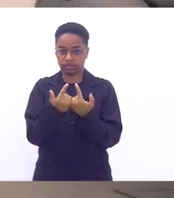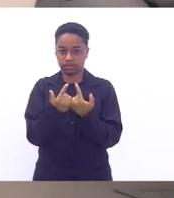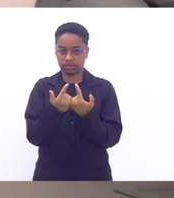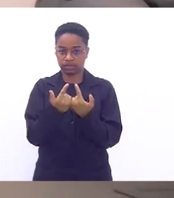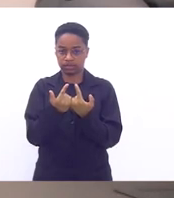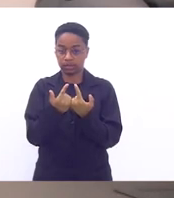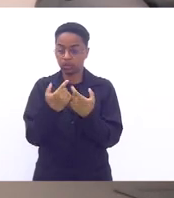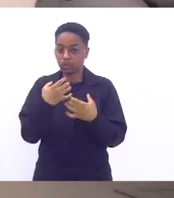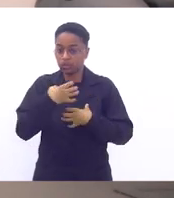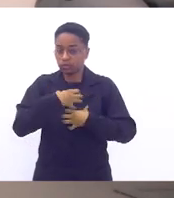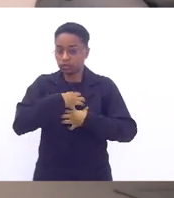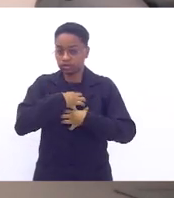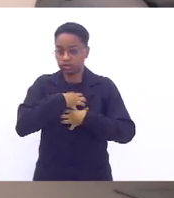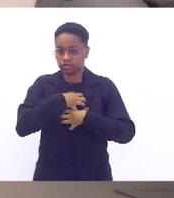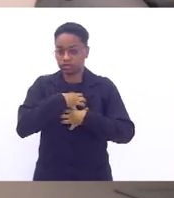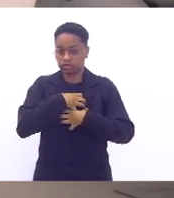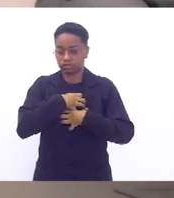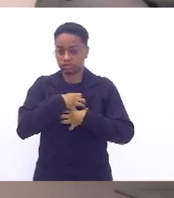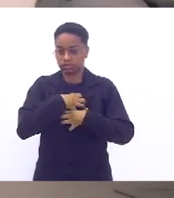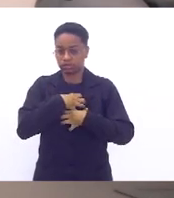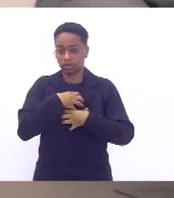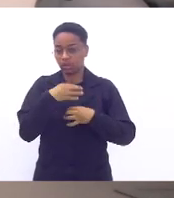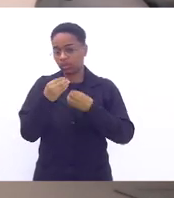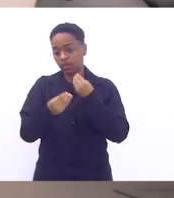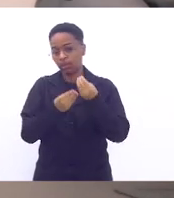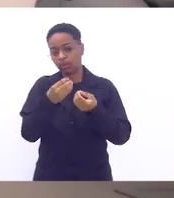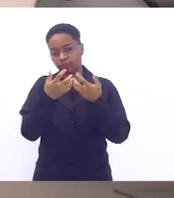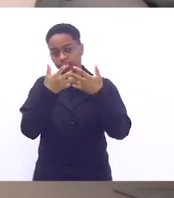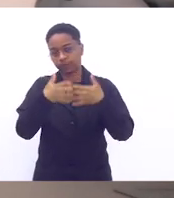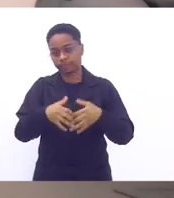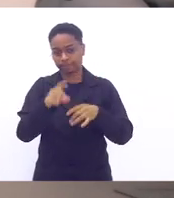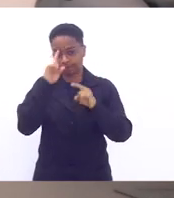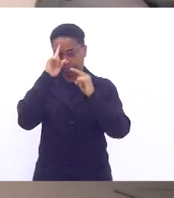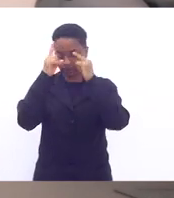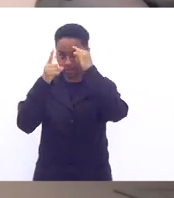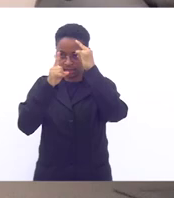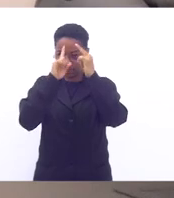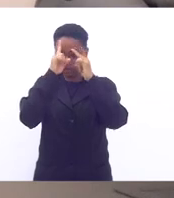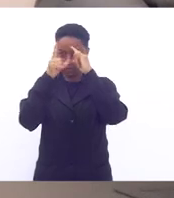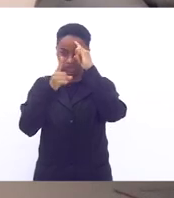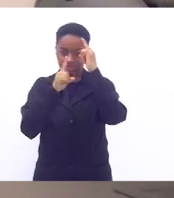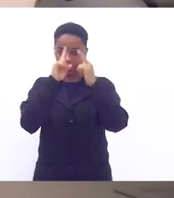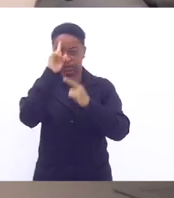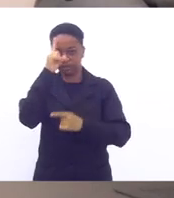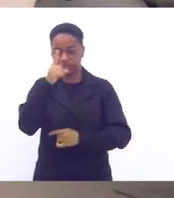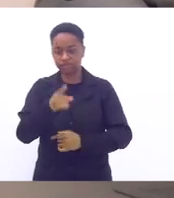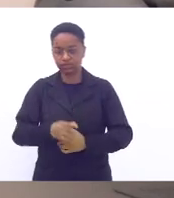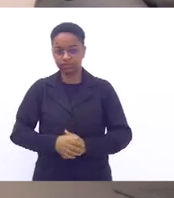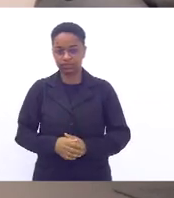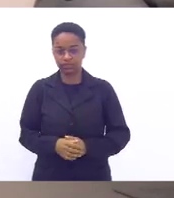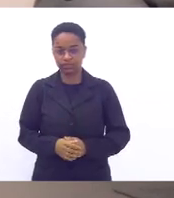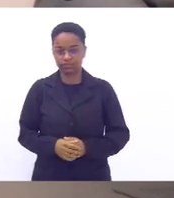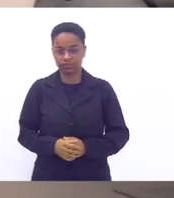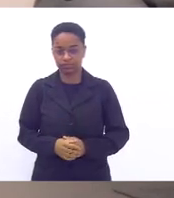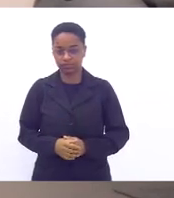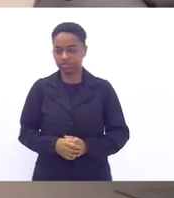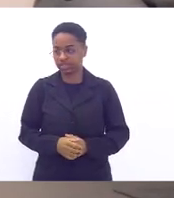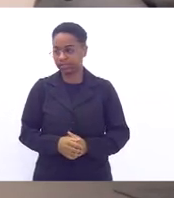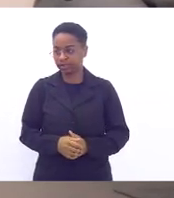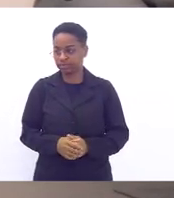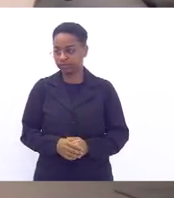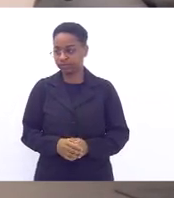o formato com que esses essas ideias são tramitam na casa exatamente como